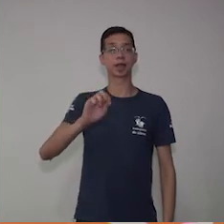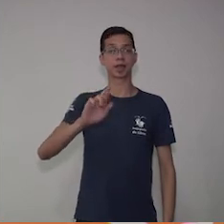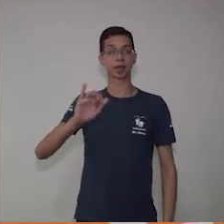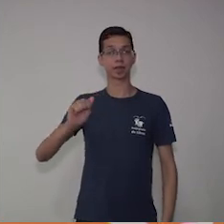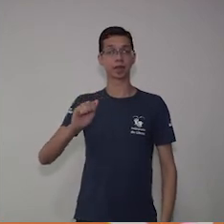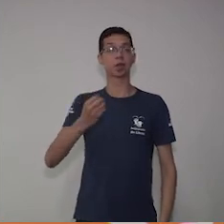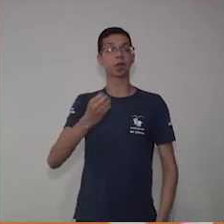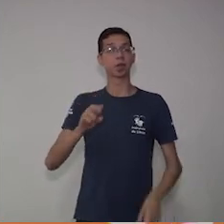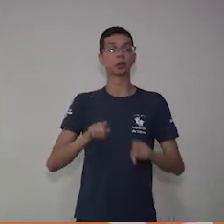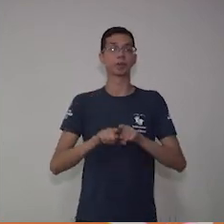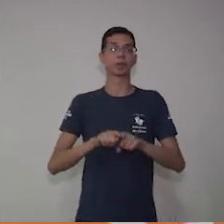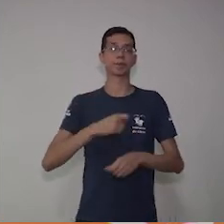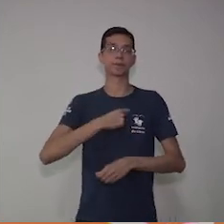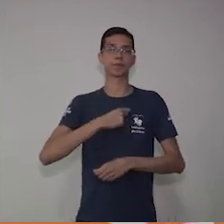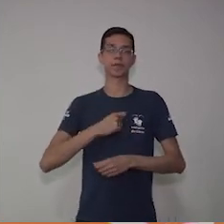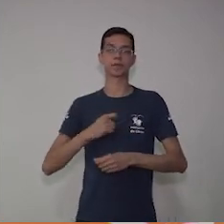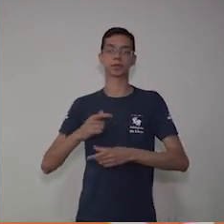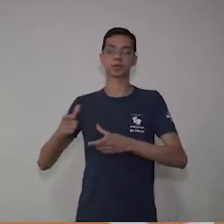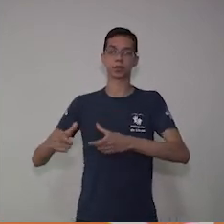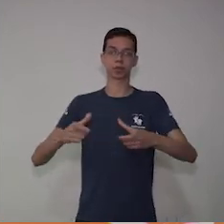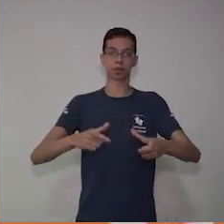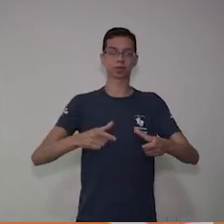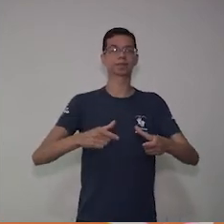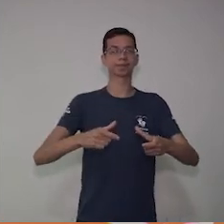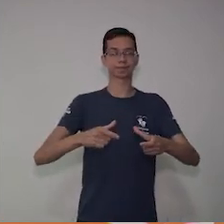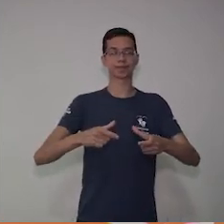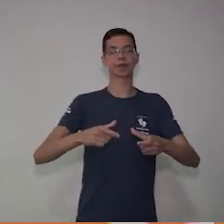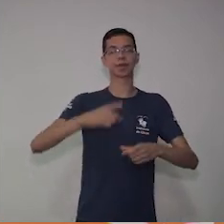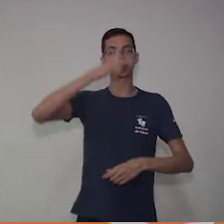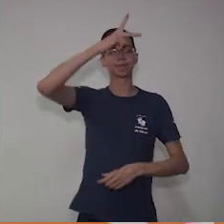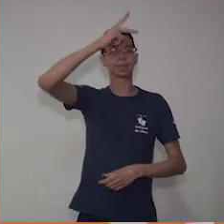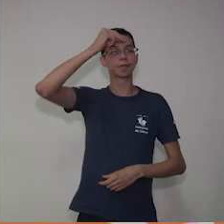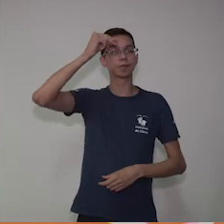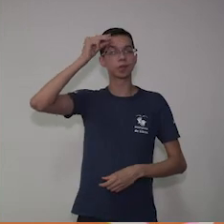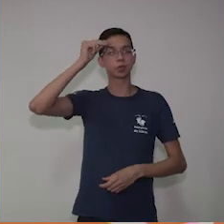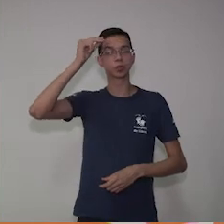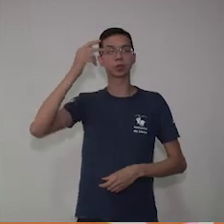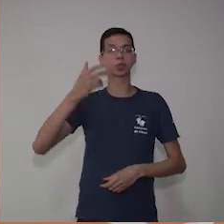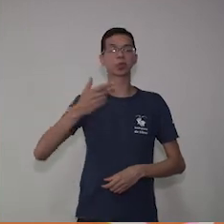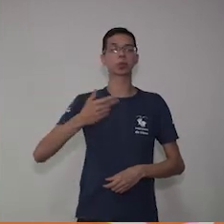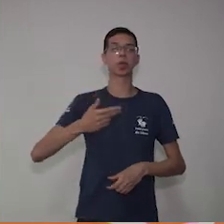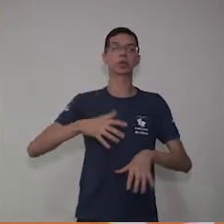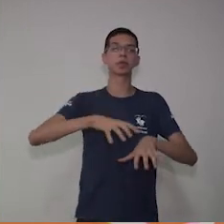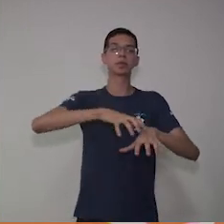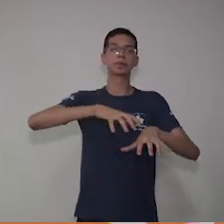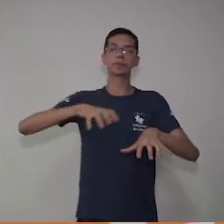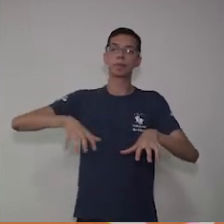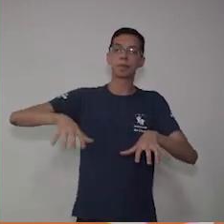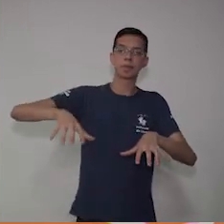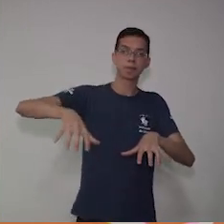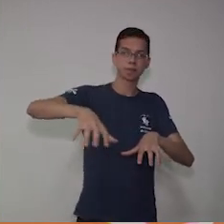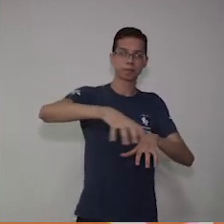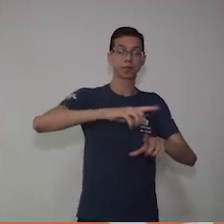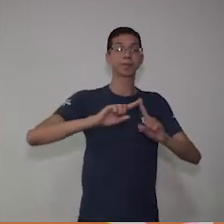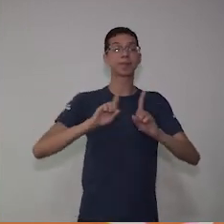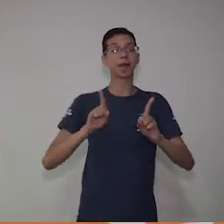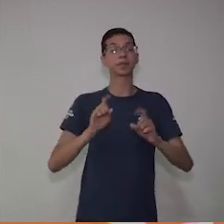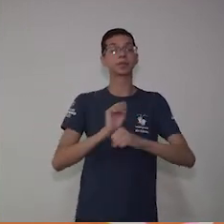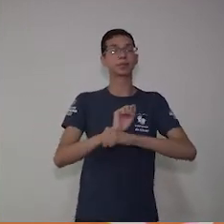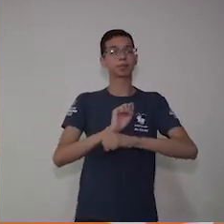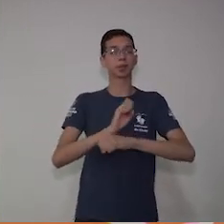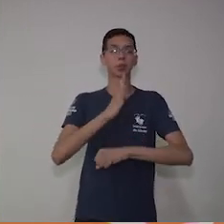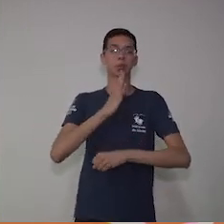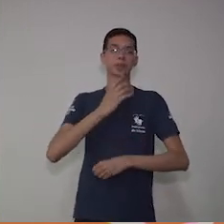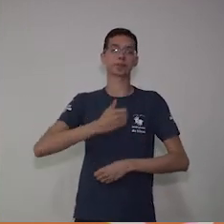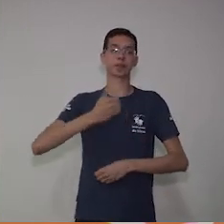subprefeituras. Então, mas ainda assim, estamos aguardando a regulamentação para que a gente possa conhecer melhor o que é esse instituto,